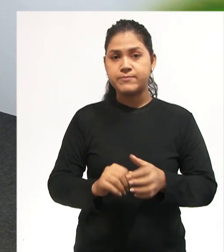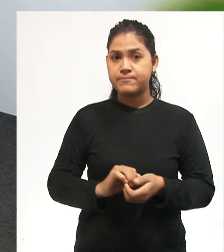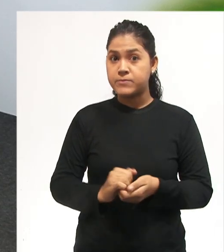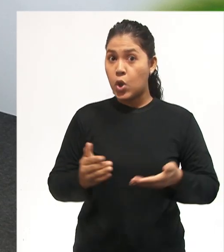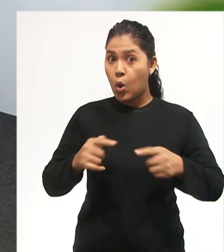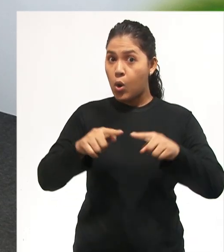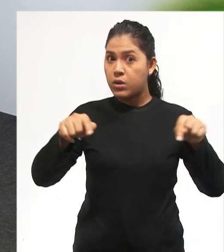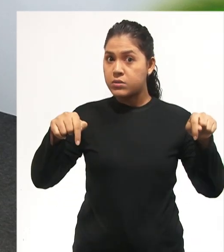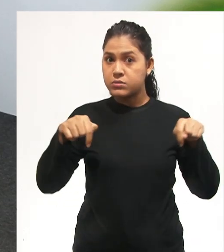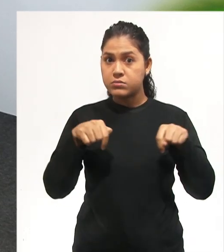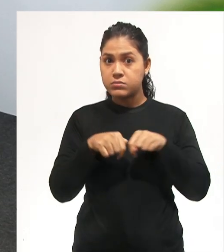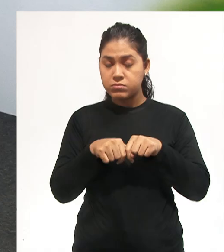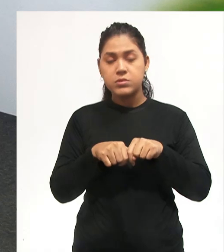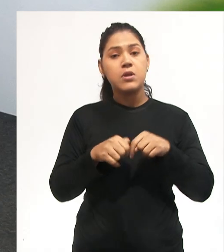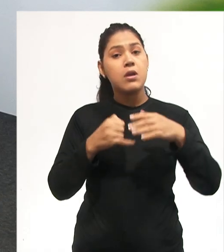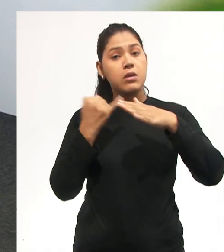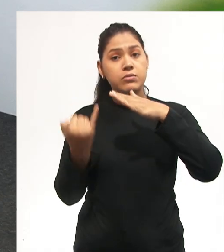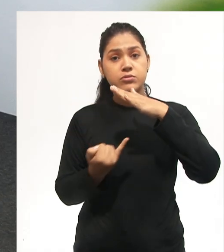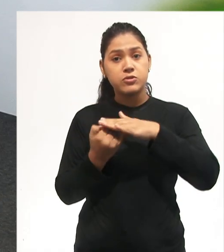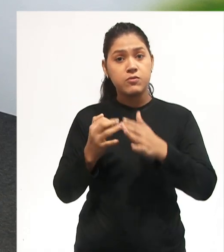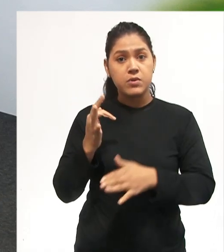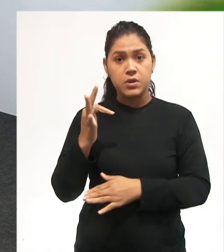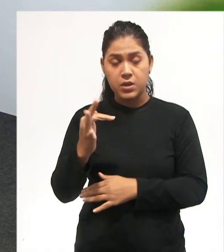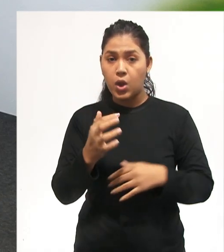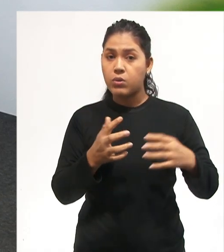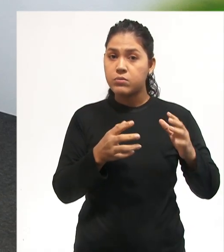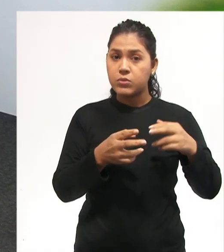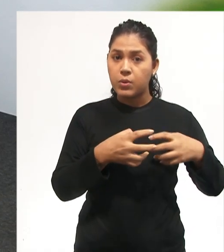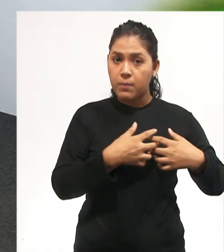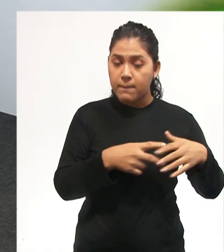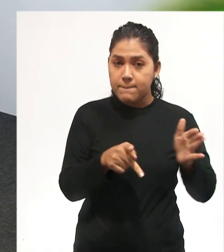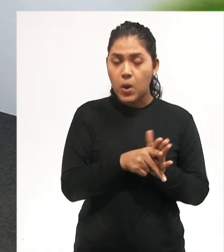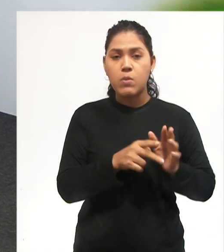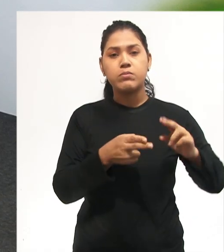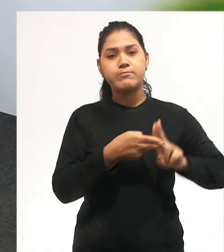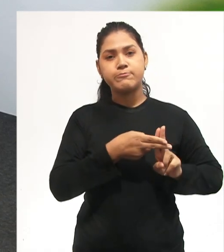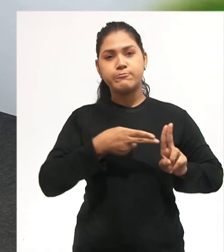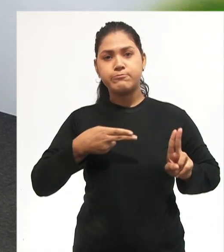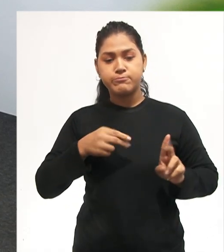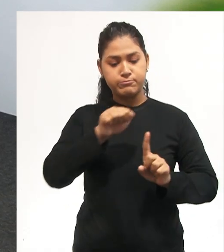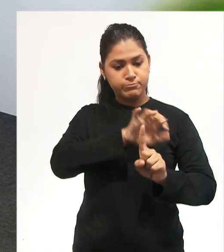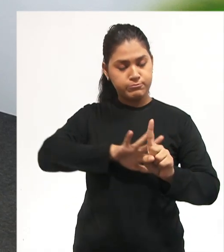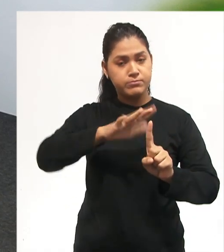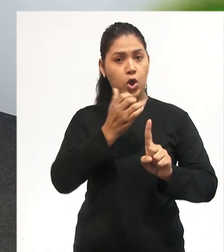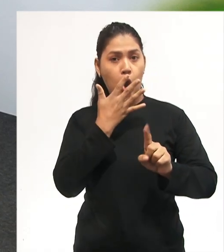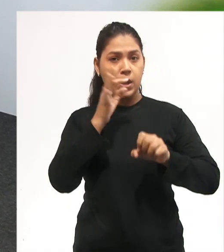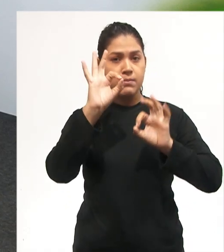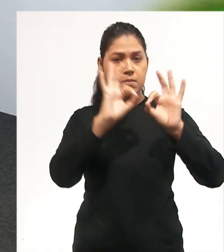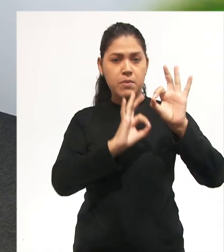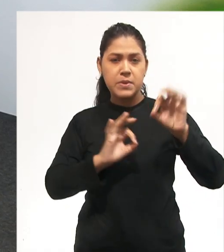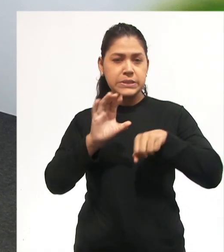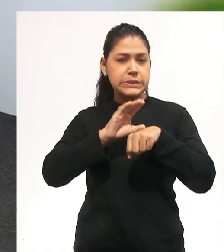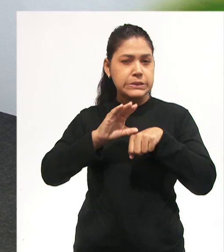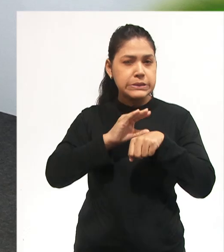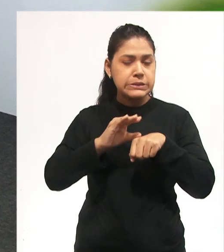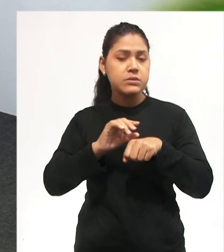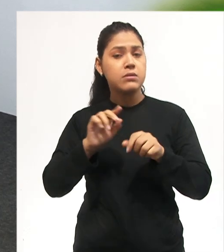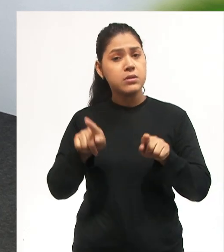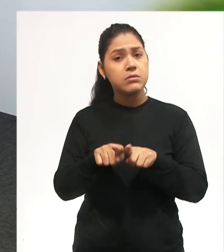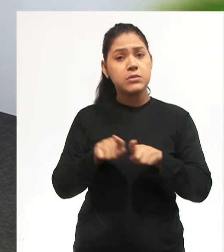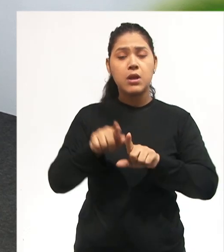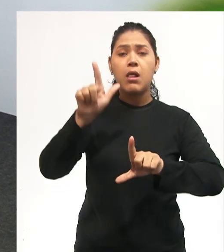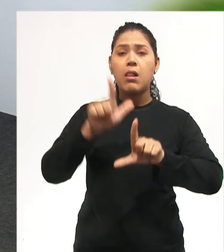IFRO Campus Porto Velho, Zona Norte, onde ao fundo nós temos uma parede branca com pontos cinzas interligados e ao